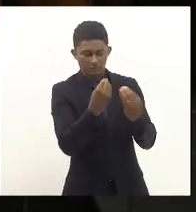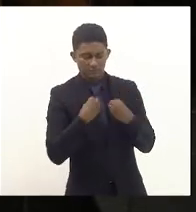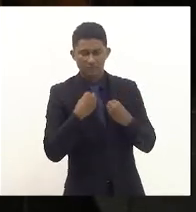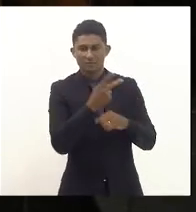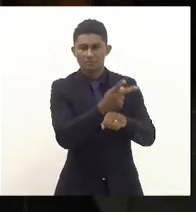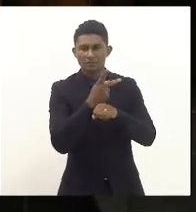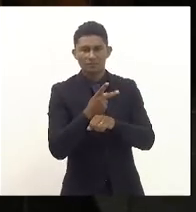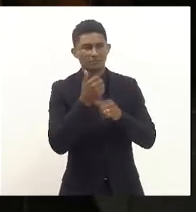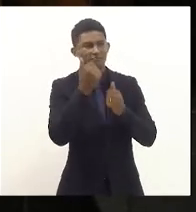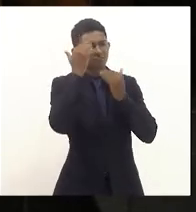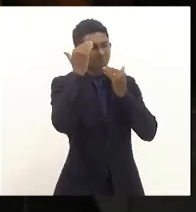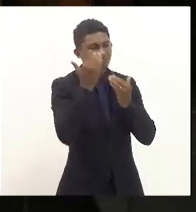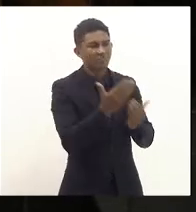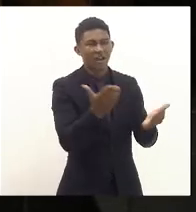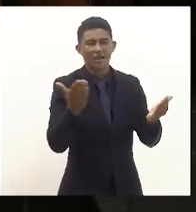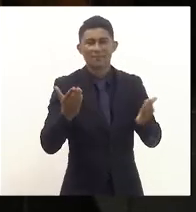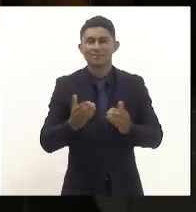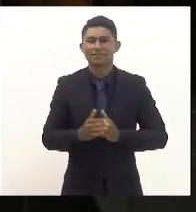é